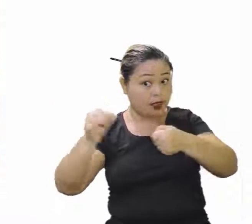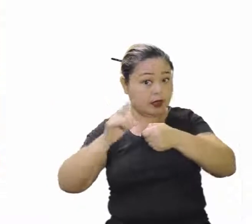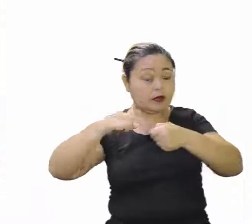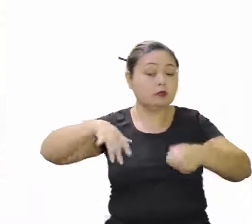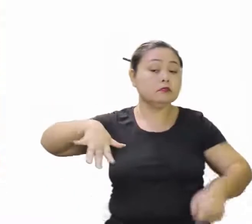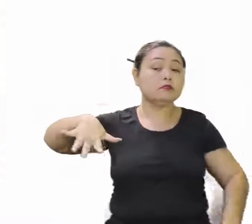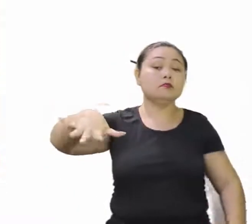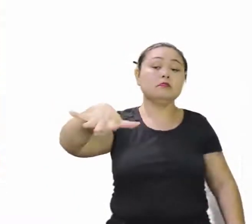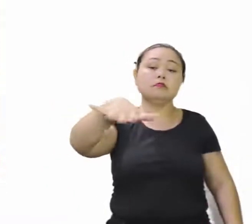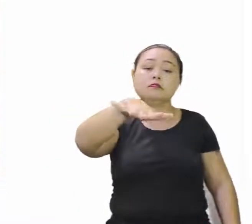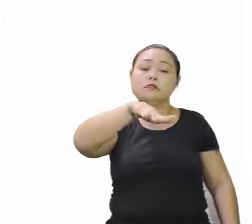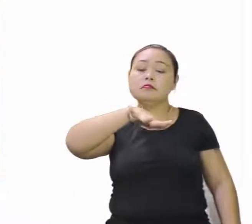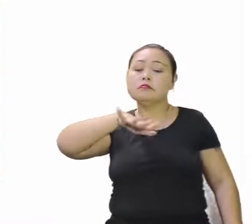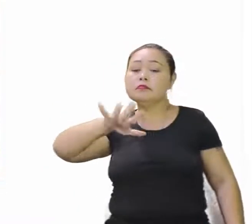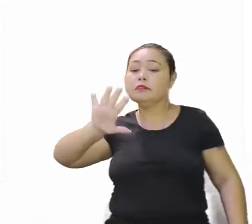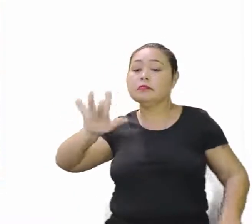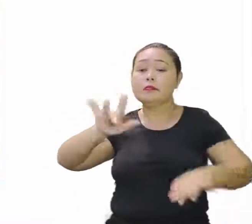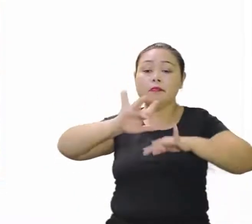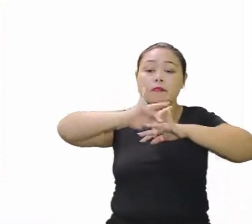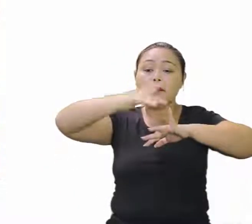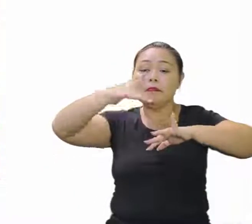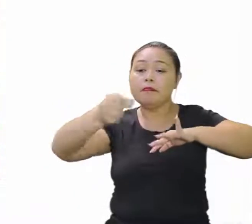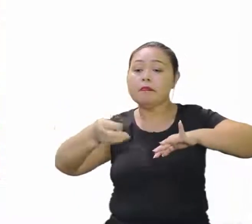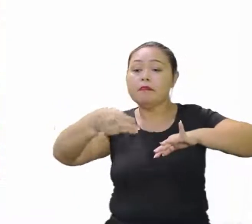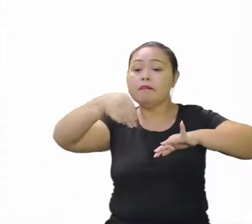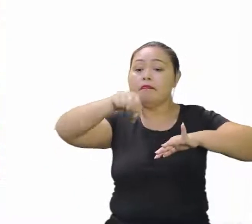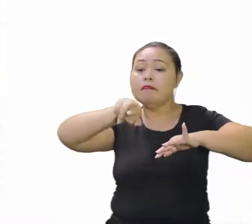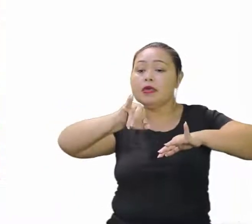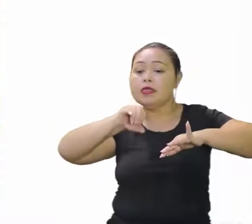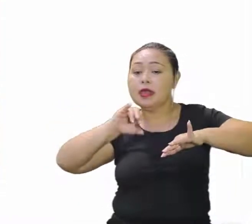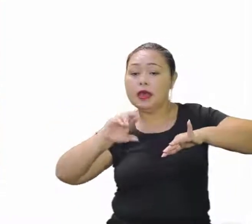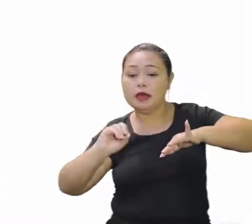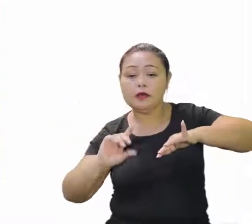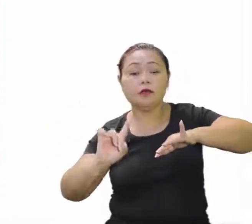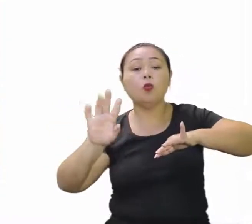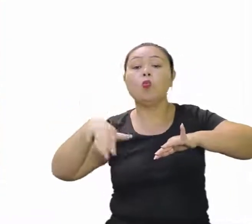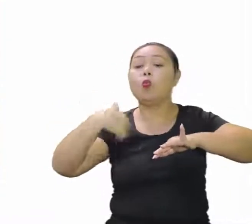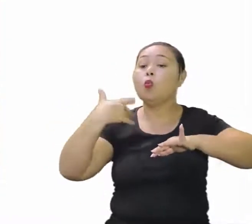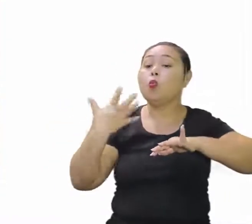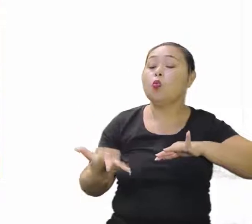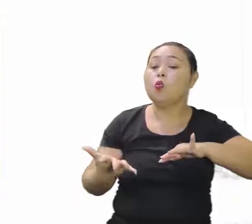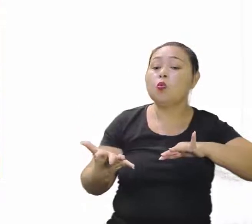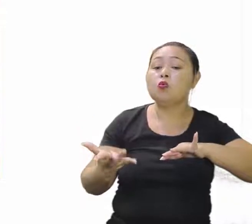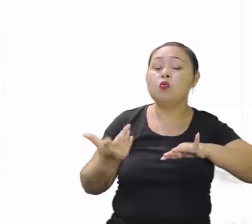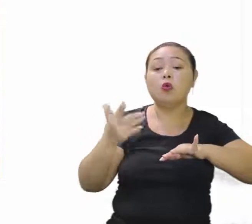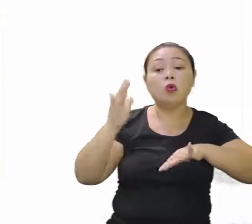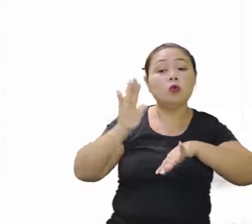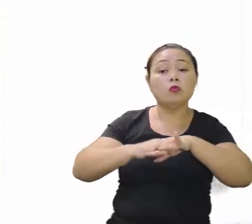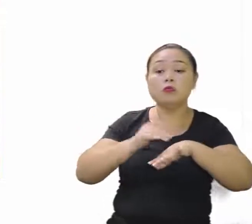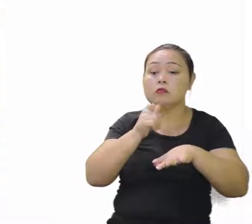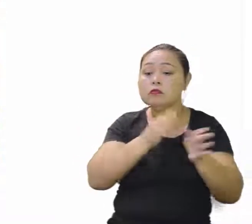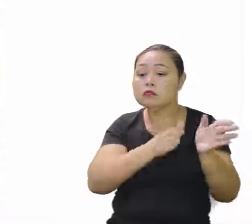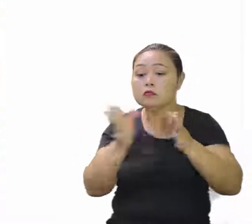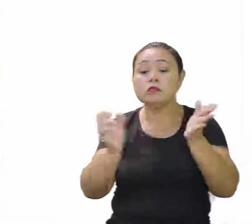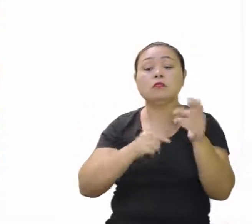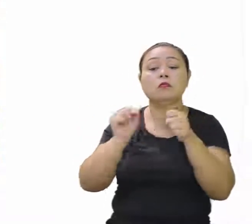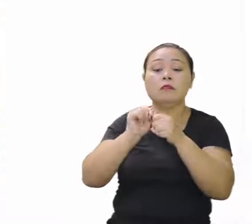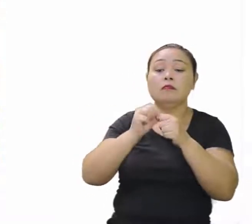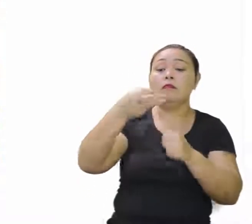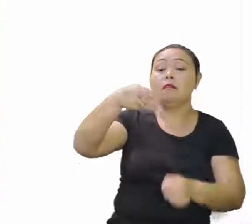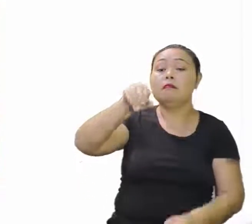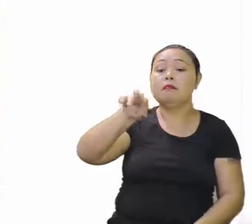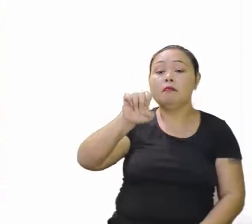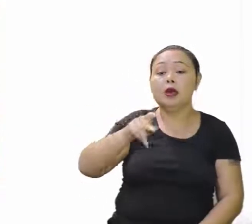região tem muito minério, tá? Muito minério. Portanto, quais são os rios mais importantes de Rondônia?